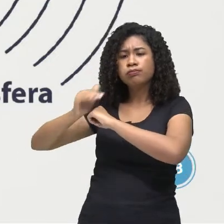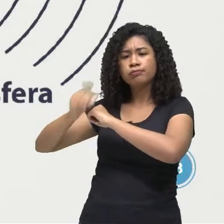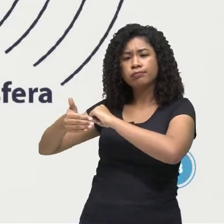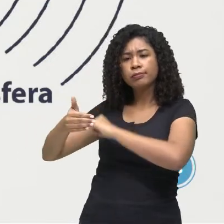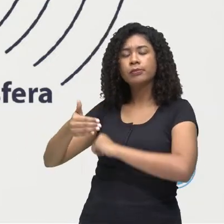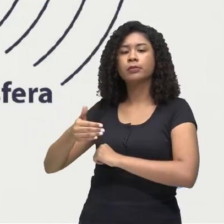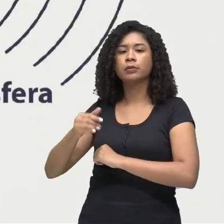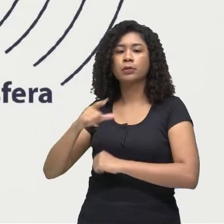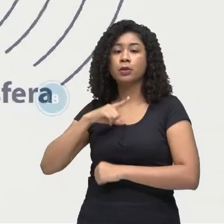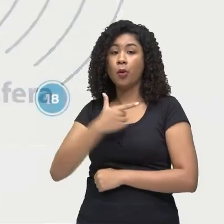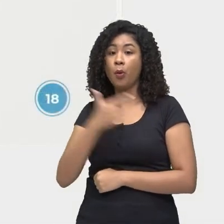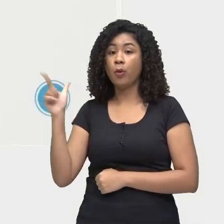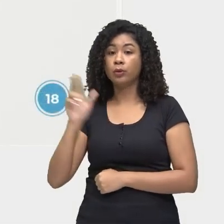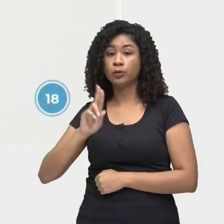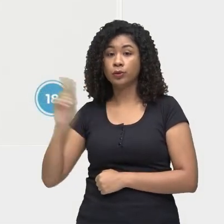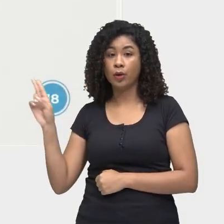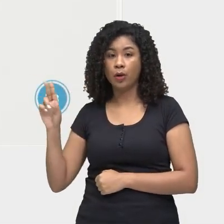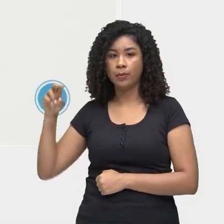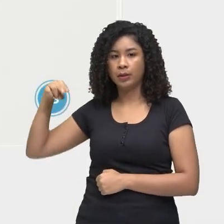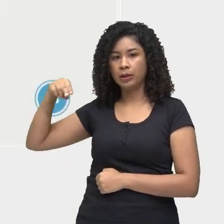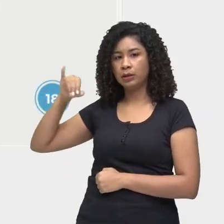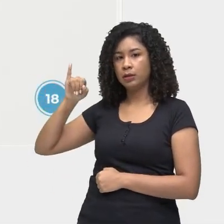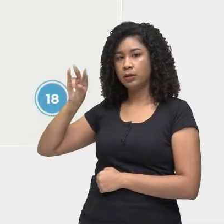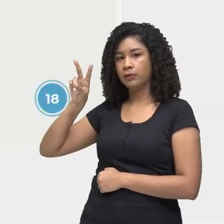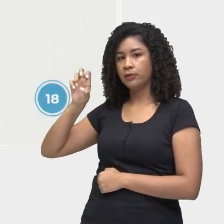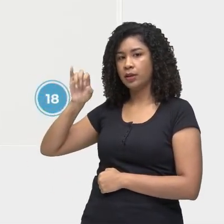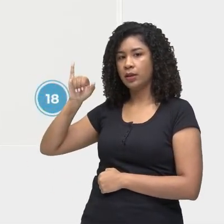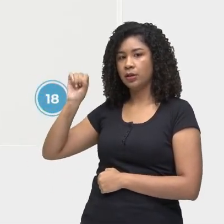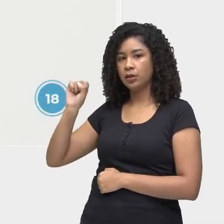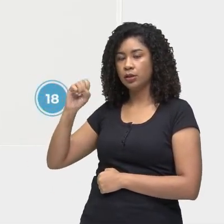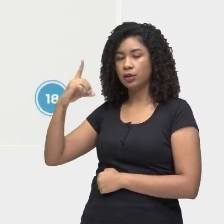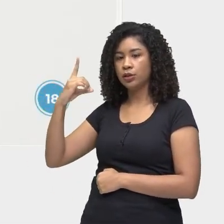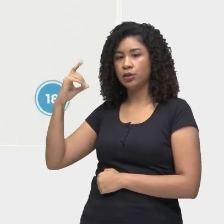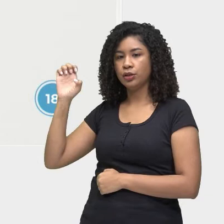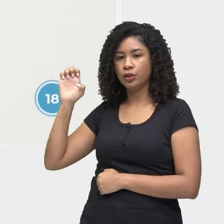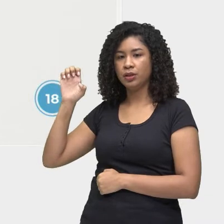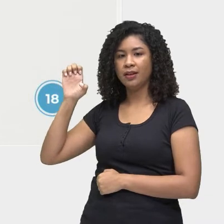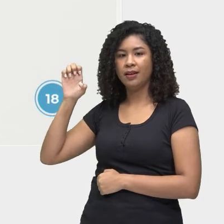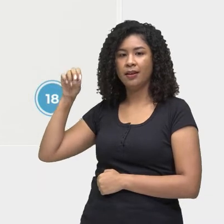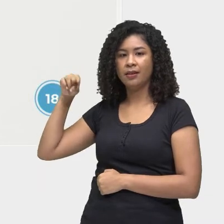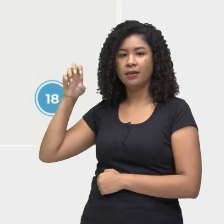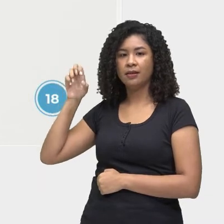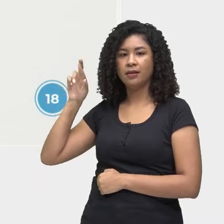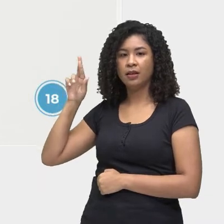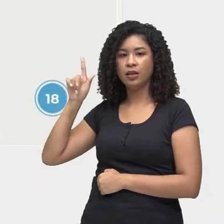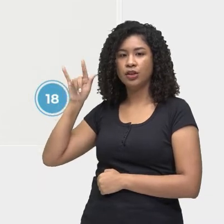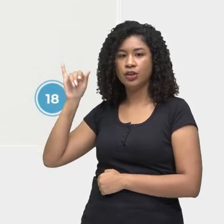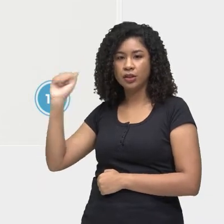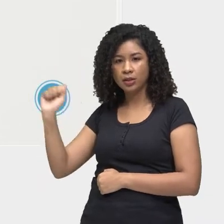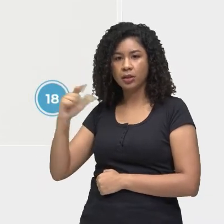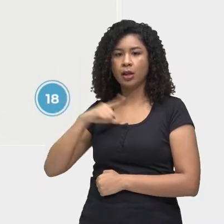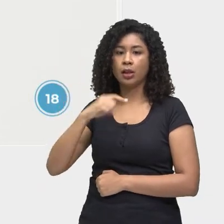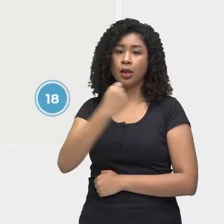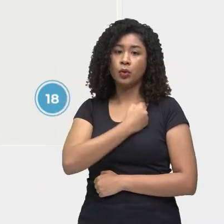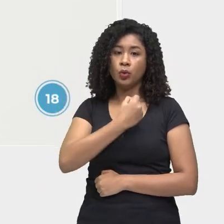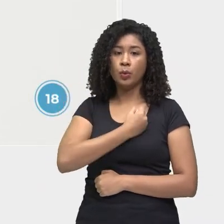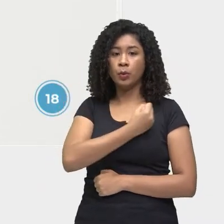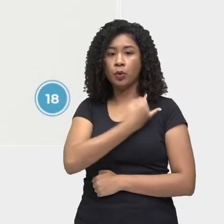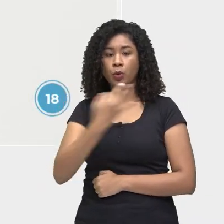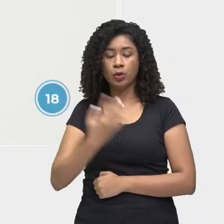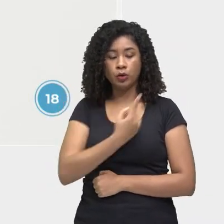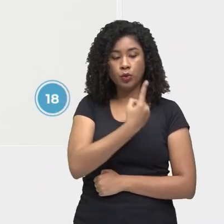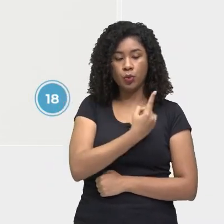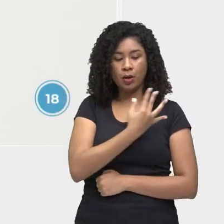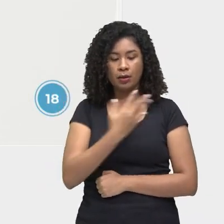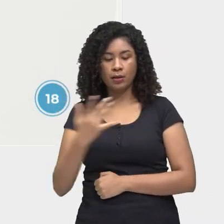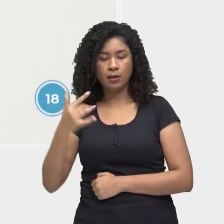ser chamadas de níveis de energia. São designados pelos números de 1 a 7 e